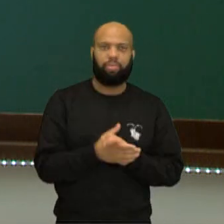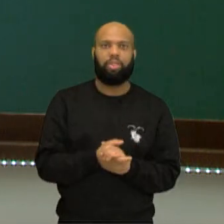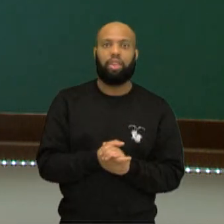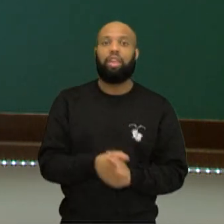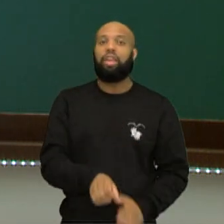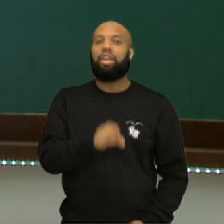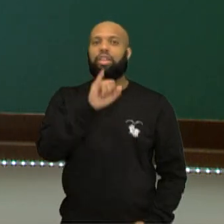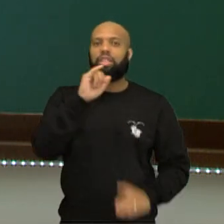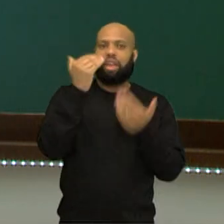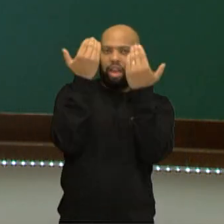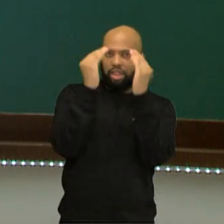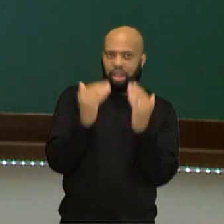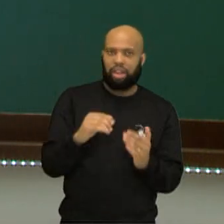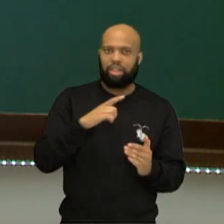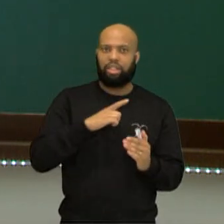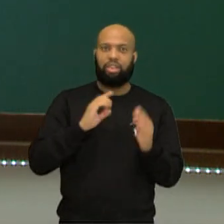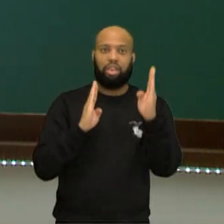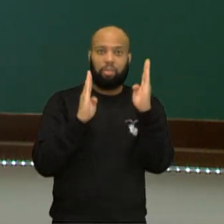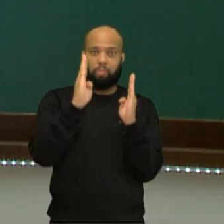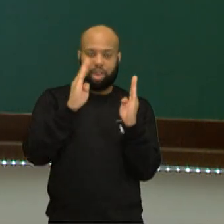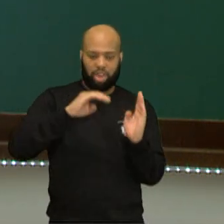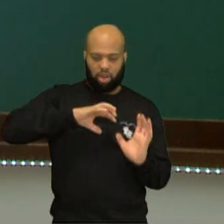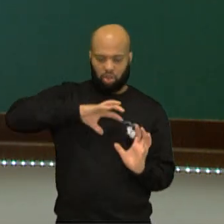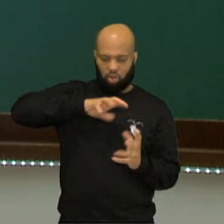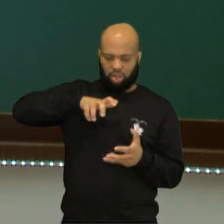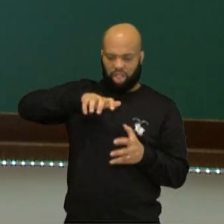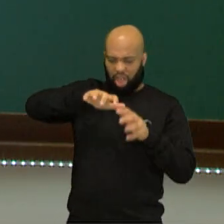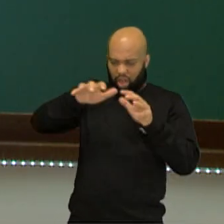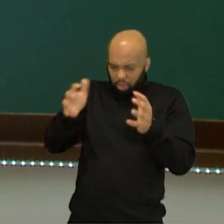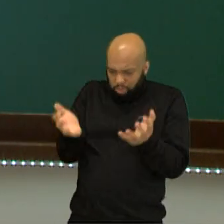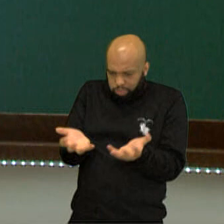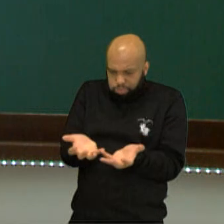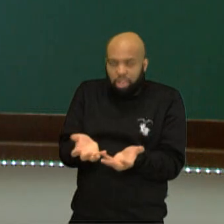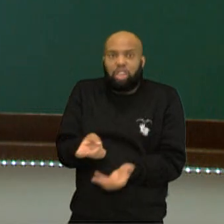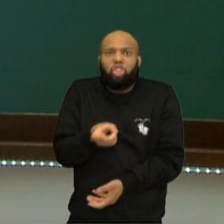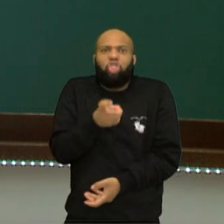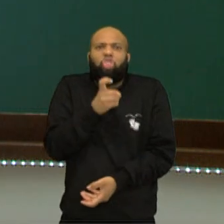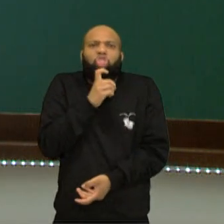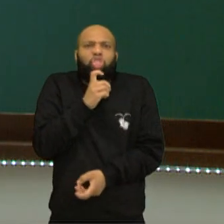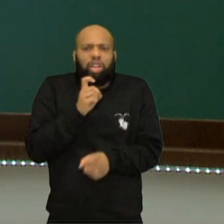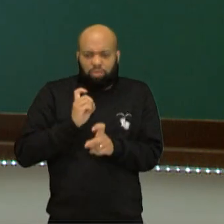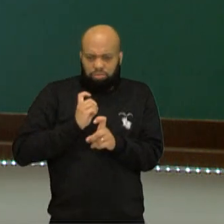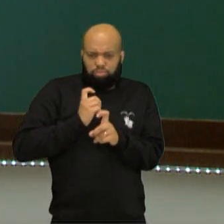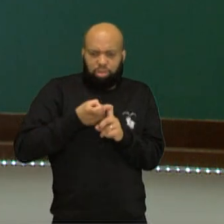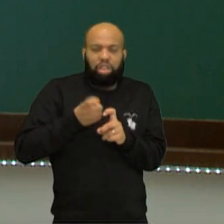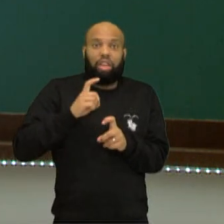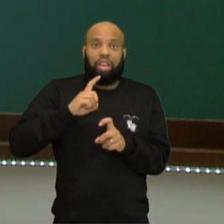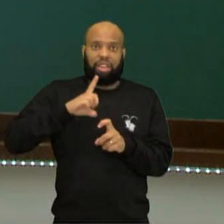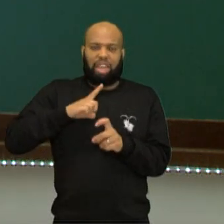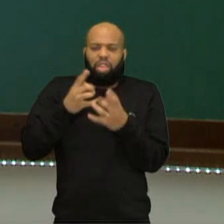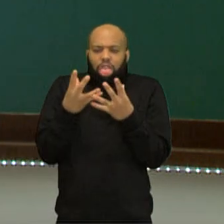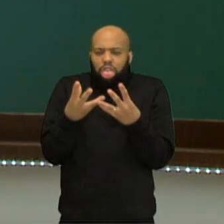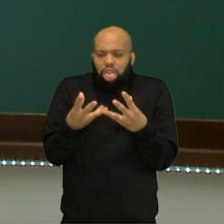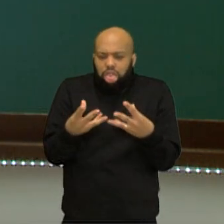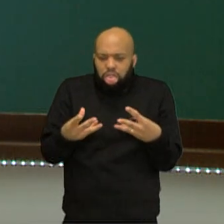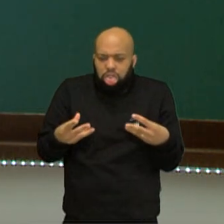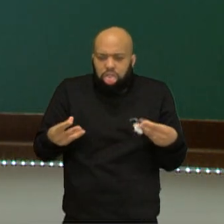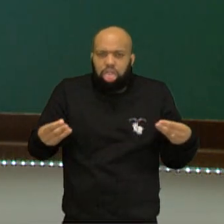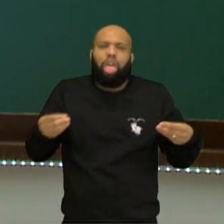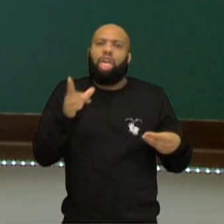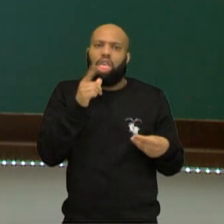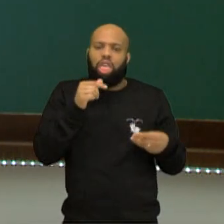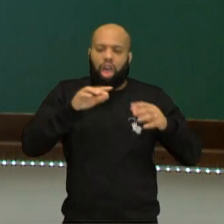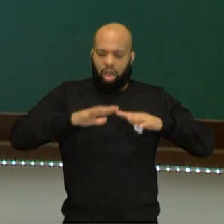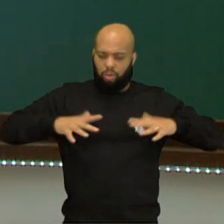quando analisamos o período de glaciação, que ocorreu na história do nosso planeta, onde ocorreu um degelo de boa parte